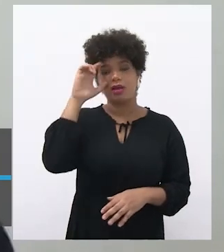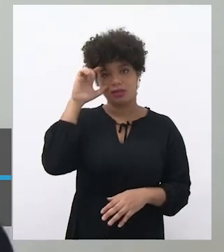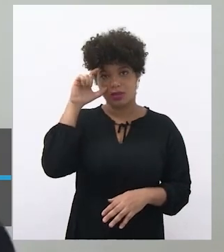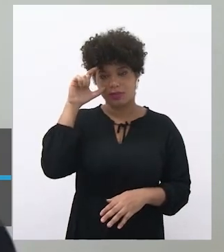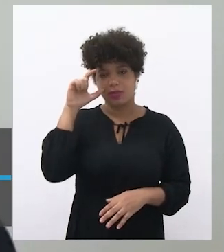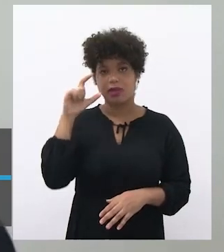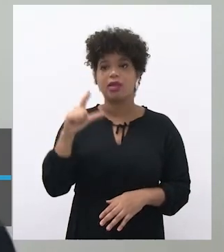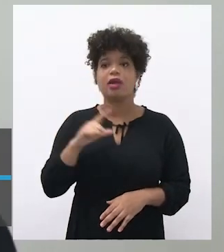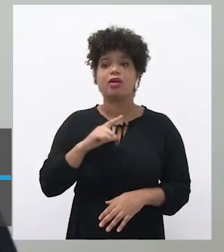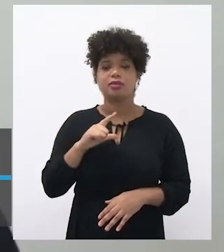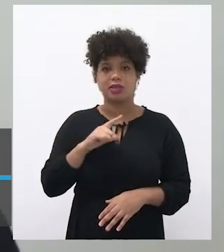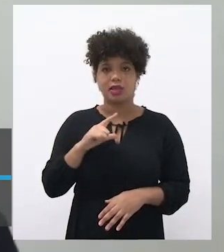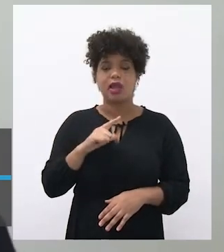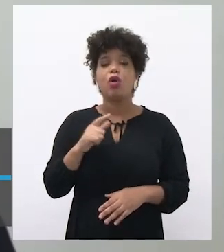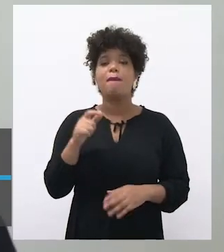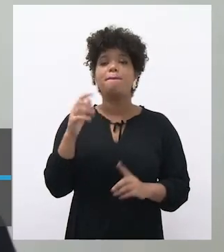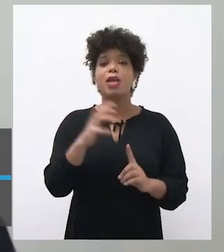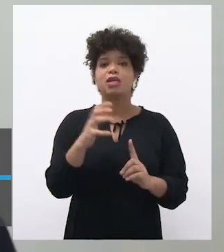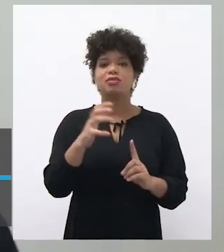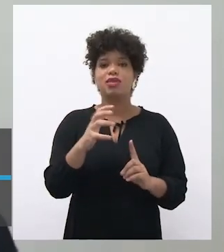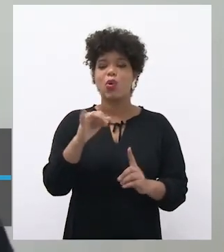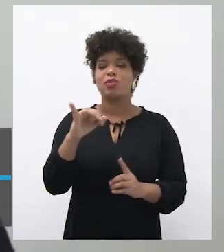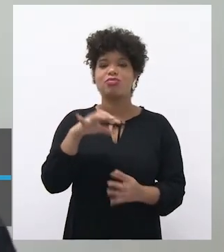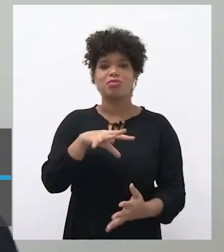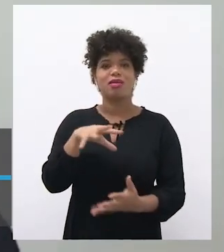governos considerem que essas agendas